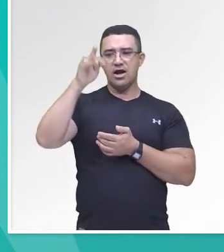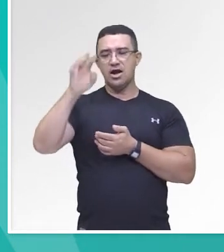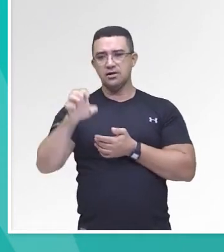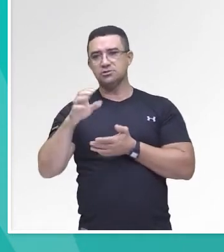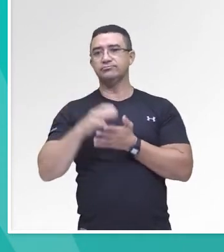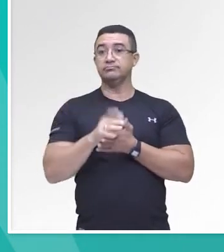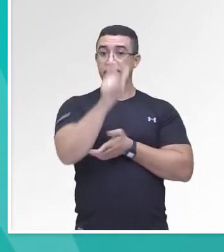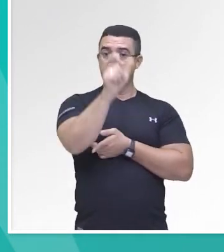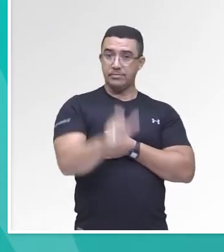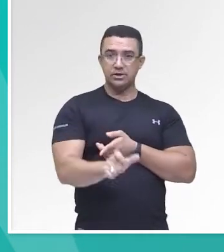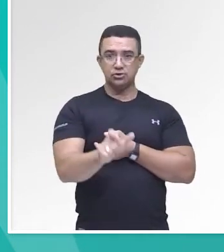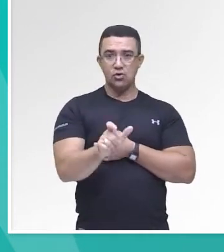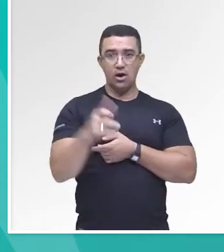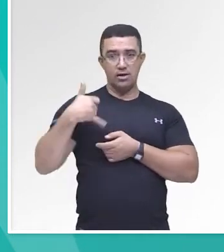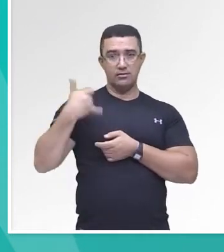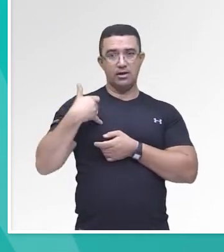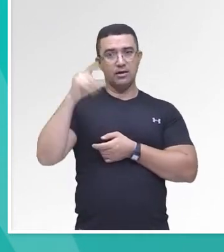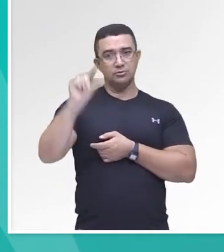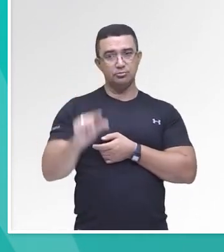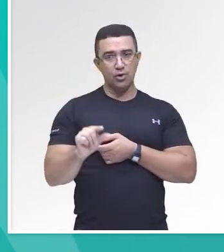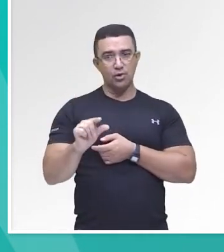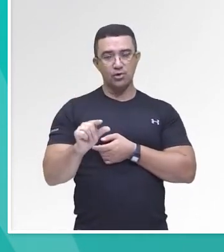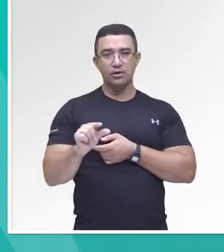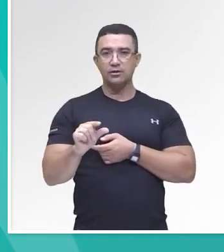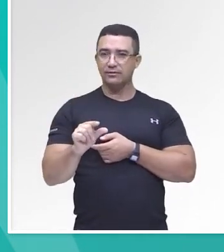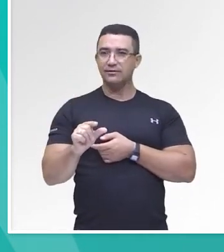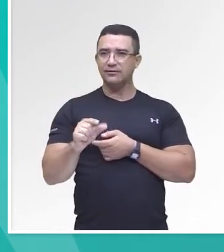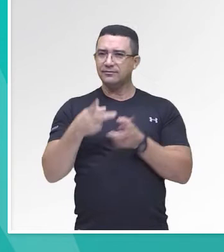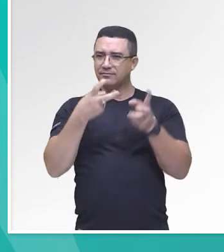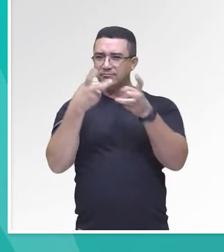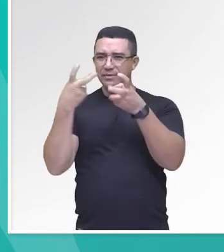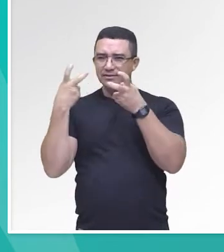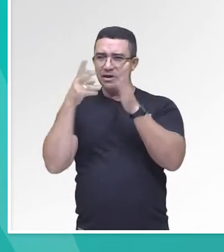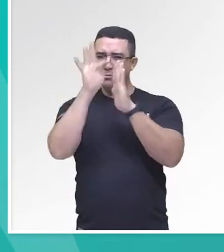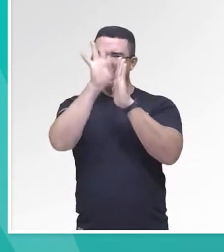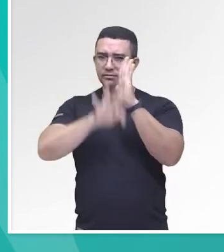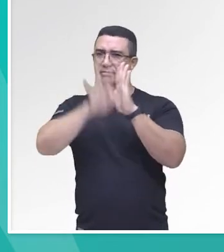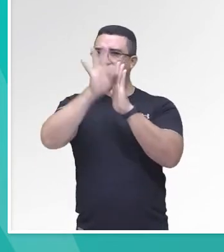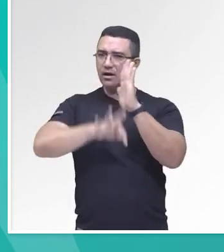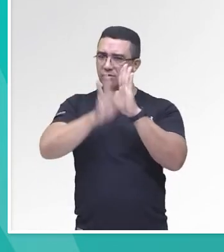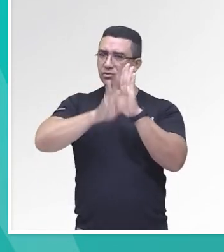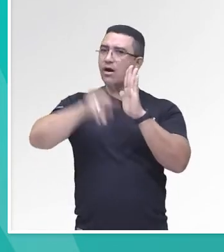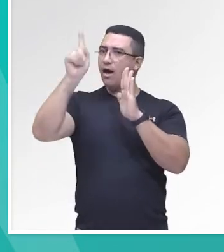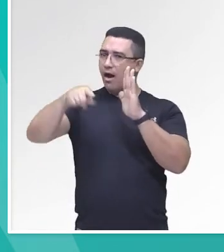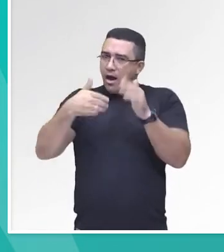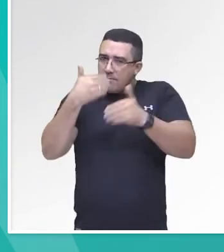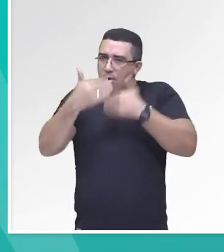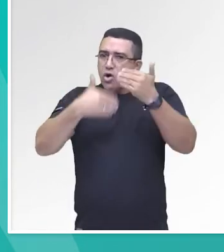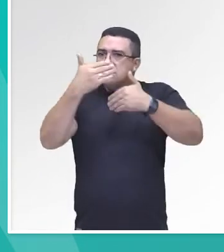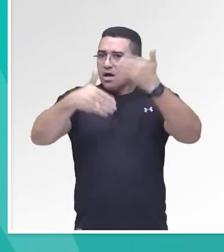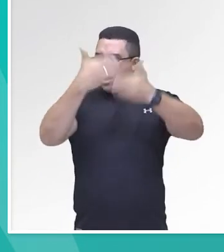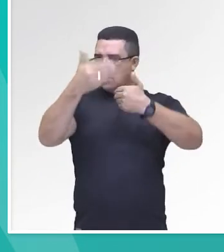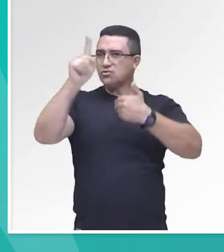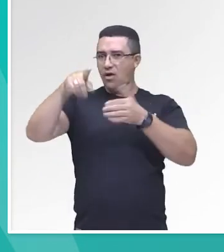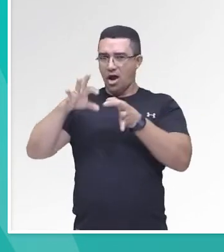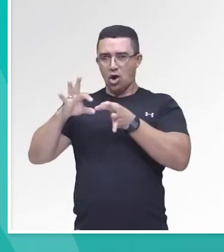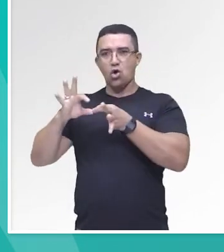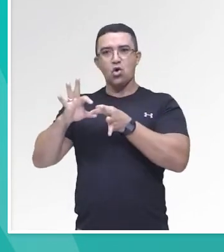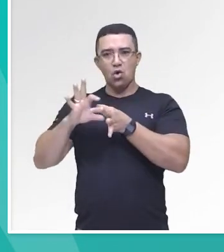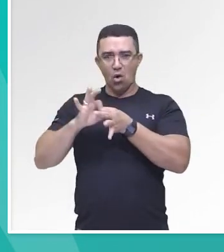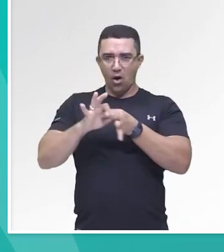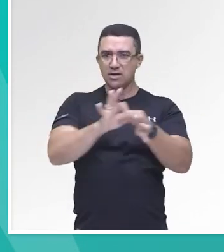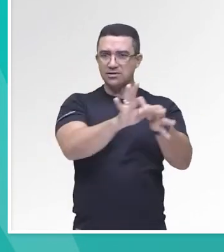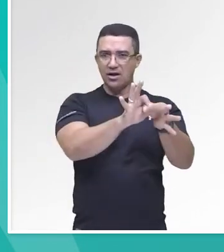com idade pouco avançada. Isso é um dos processos de coesão. Você